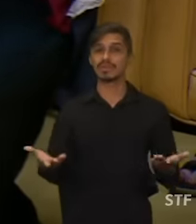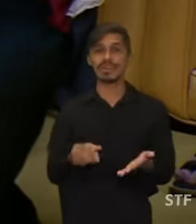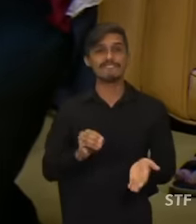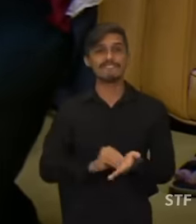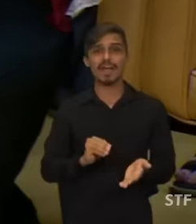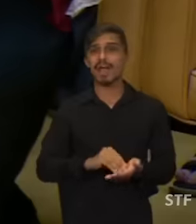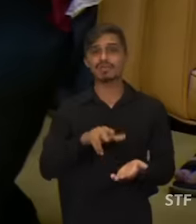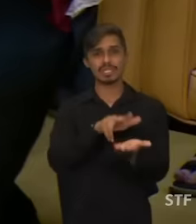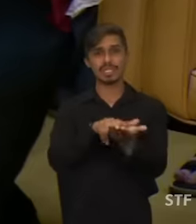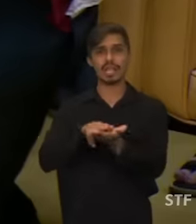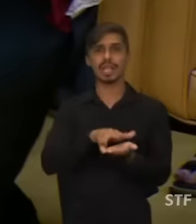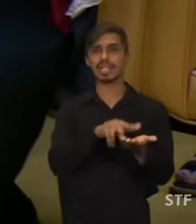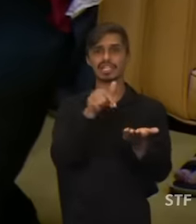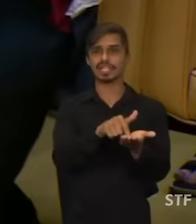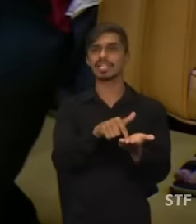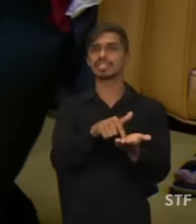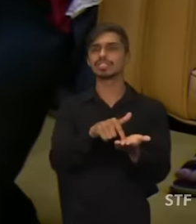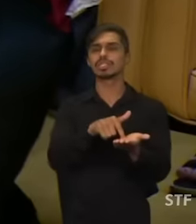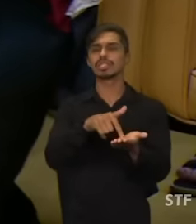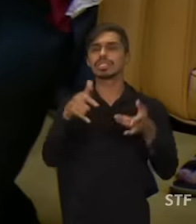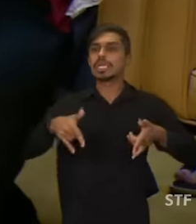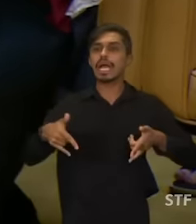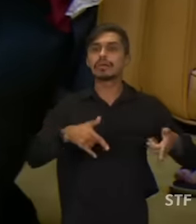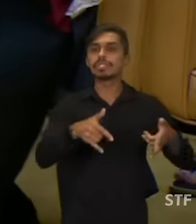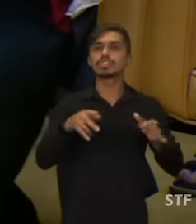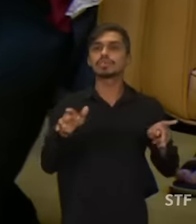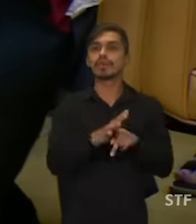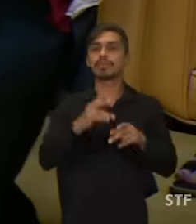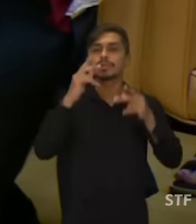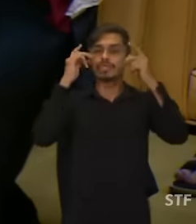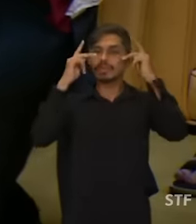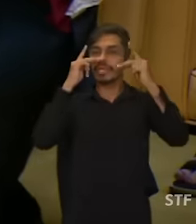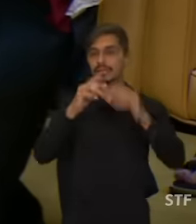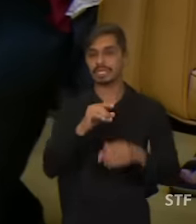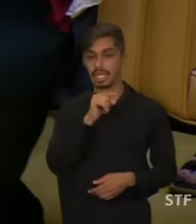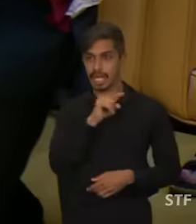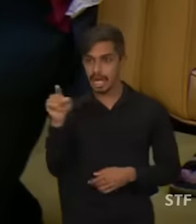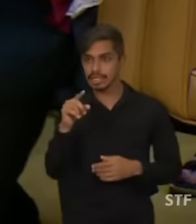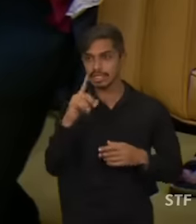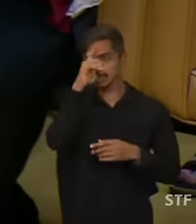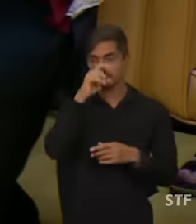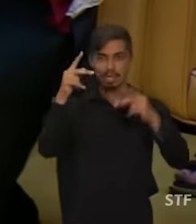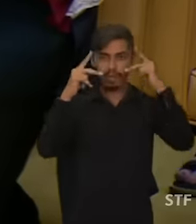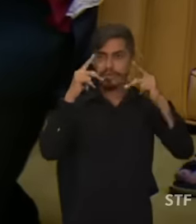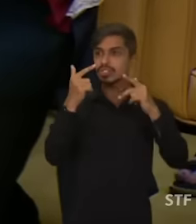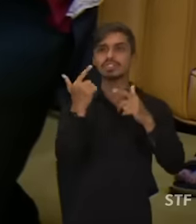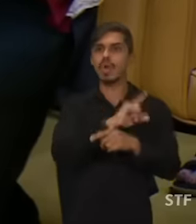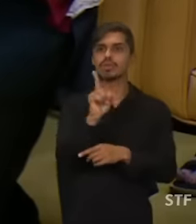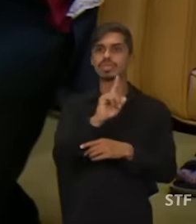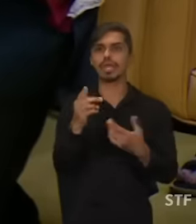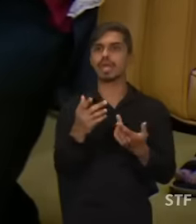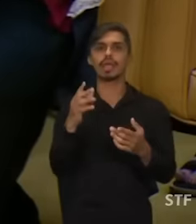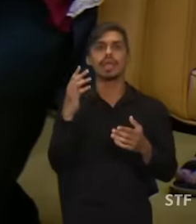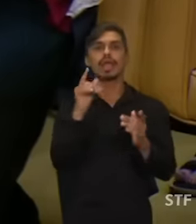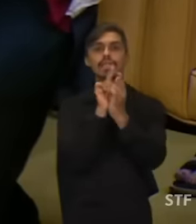leitos psiquiátricos no Brasil. Tá? Esses hospitais psiquiátricos comuns que não têm condições sequer de atender os pacientes